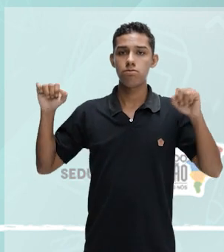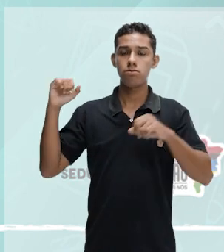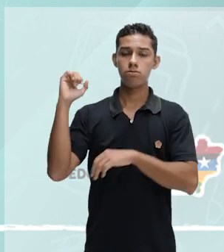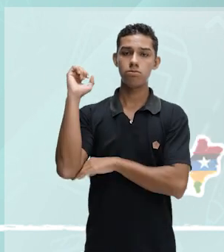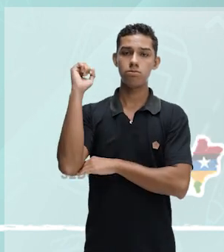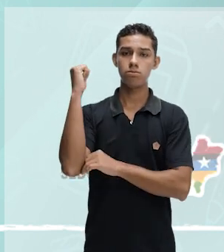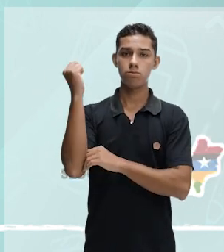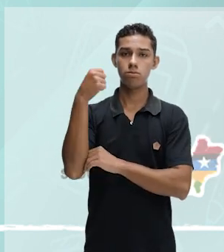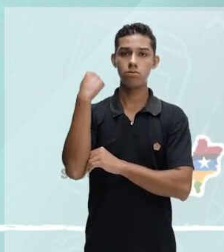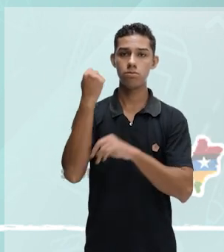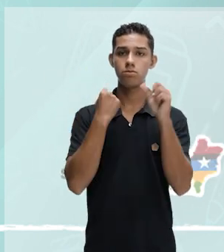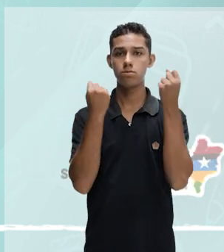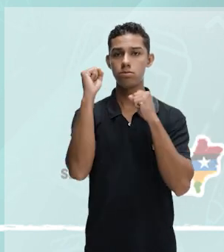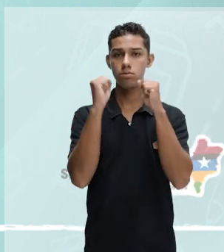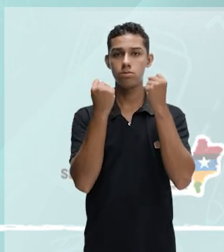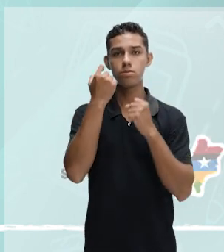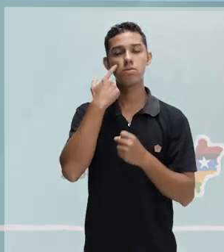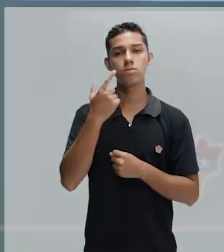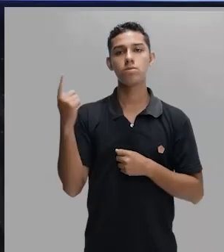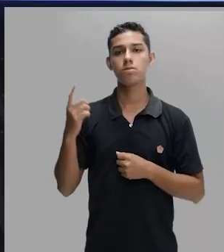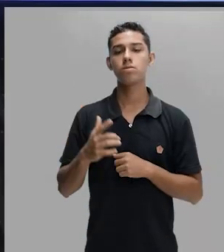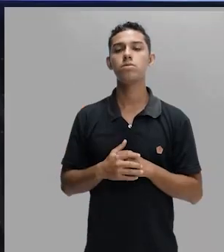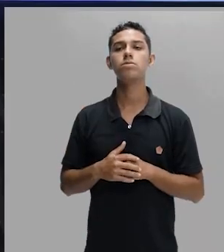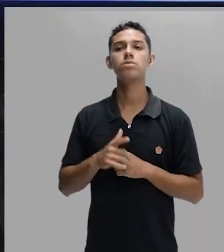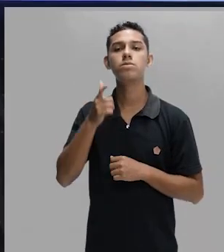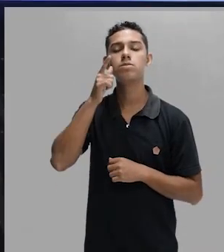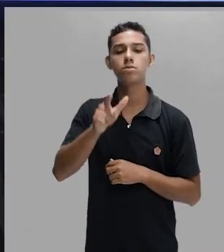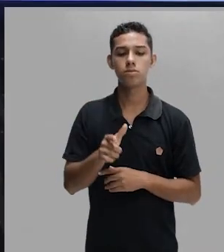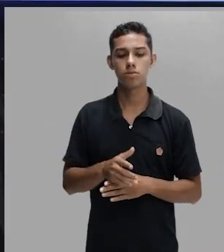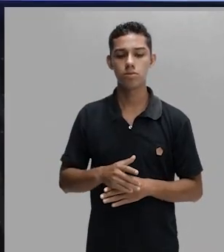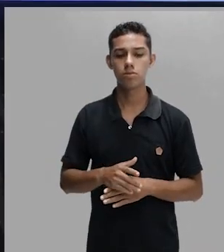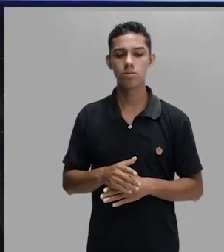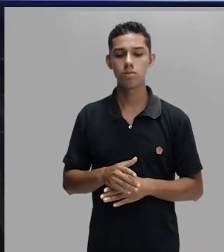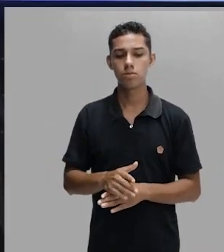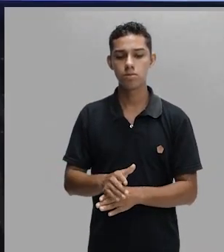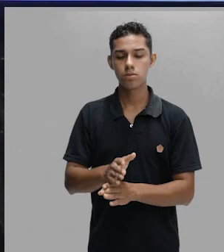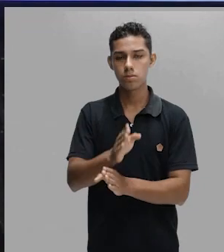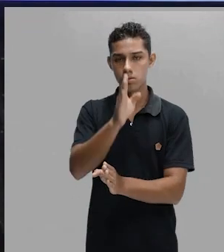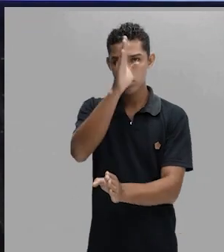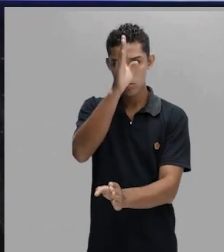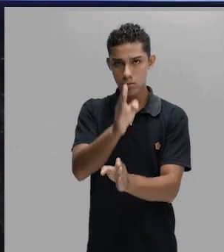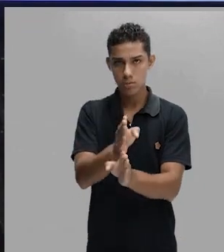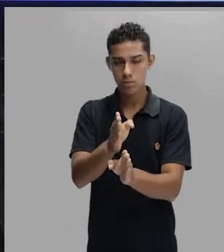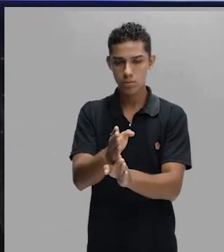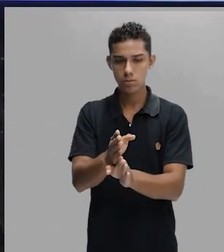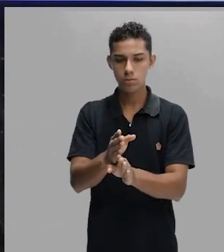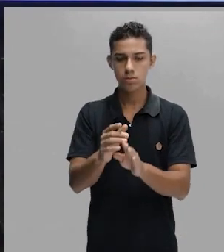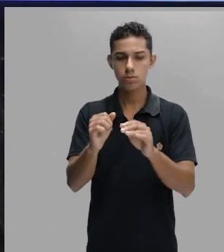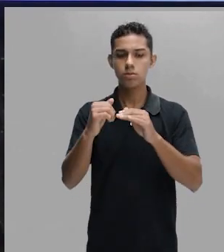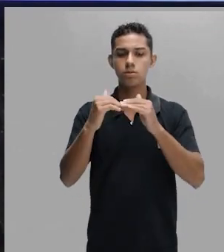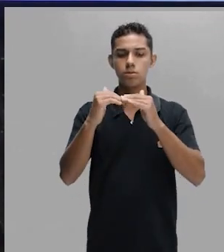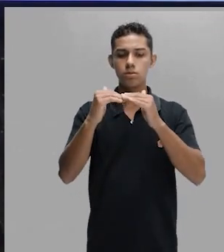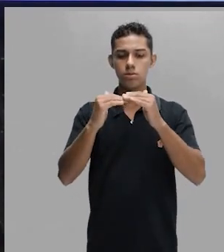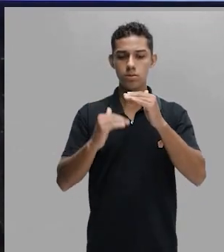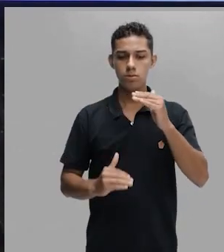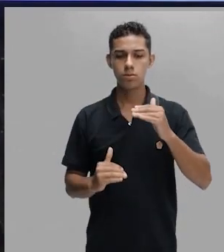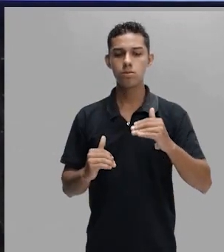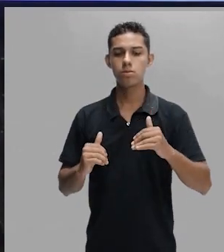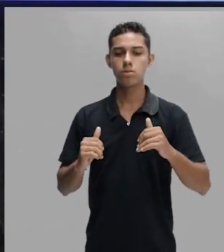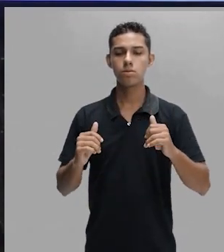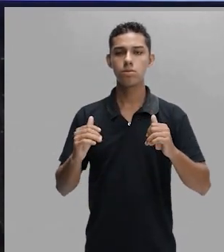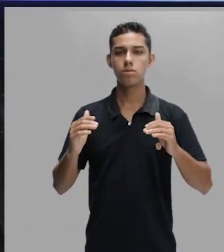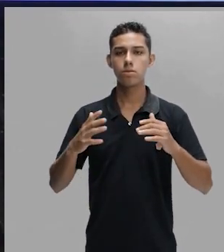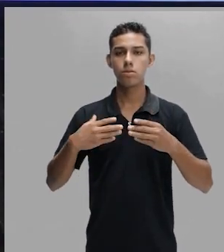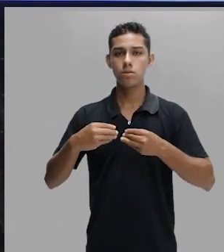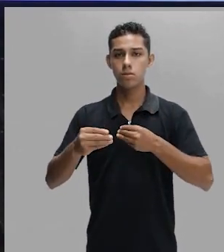o agachamento, né, o que ele faz? Ele está fazendo uma extensão e uma flexão. Ele está